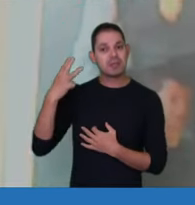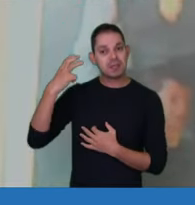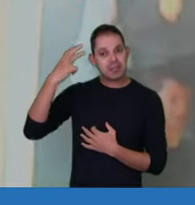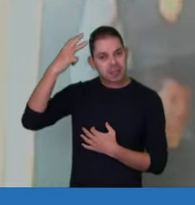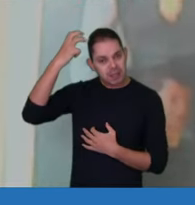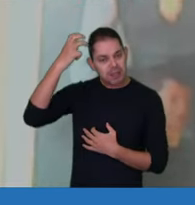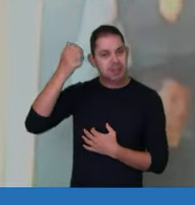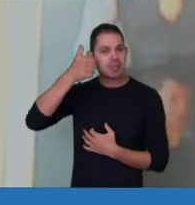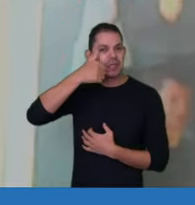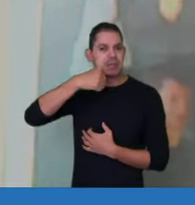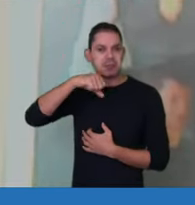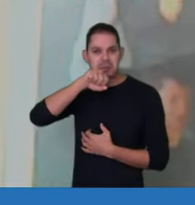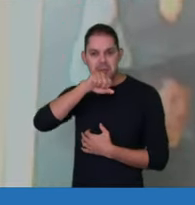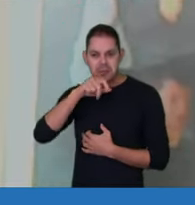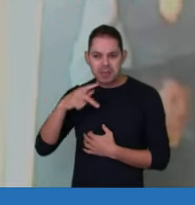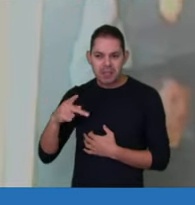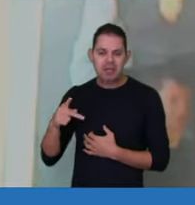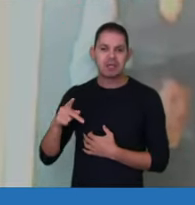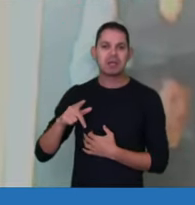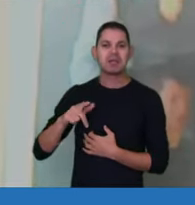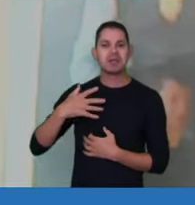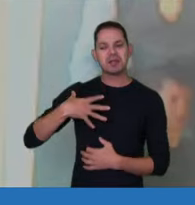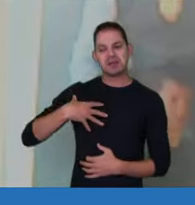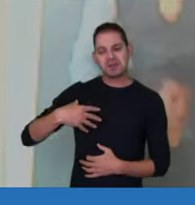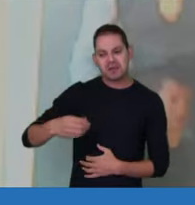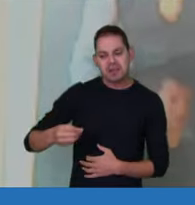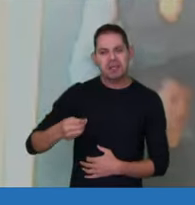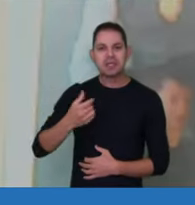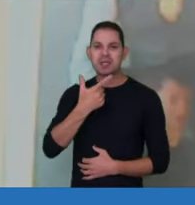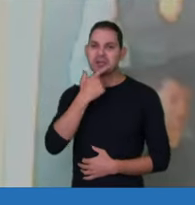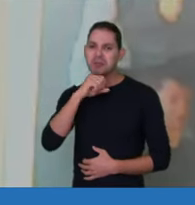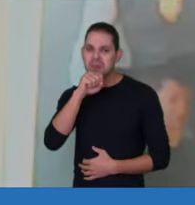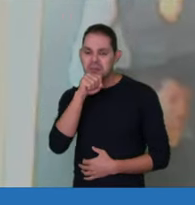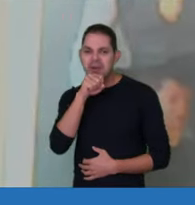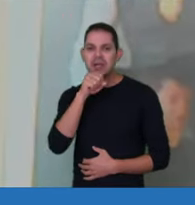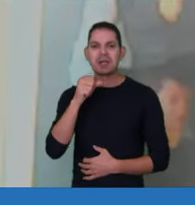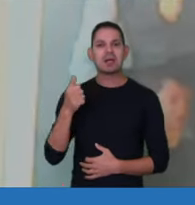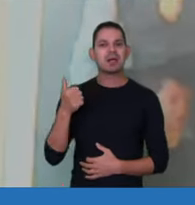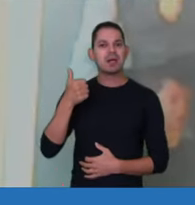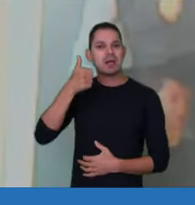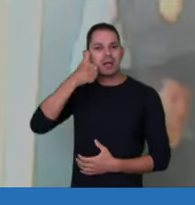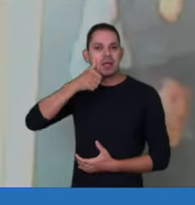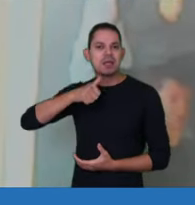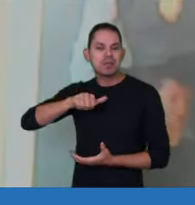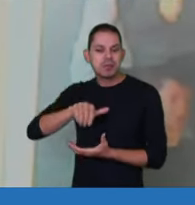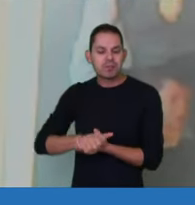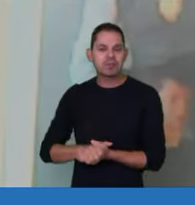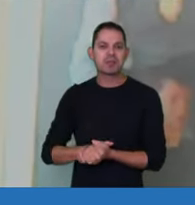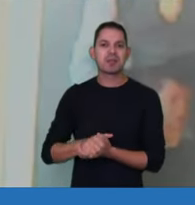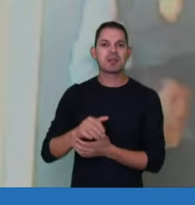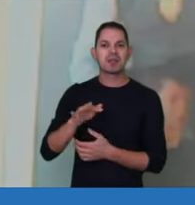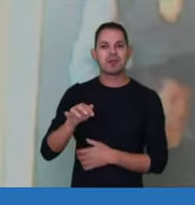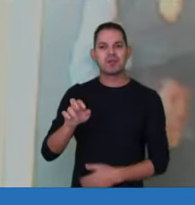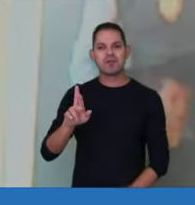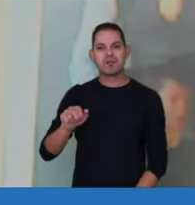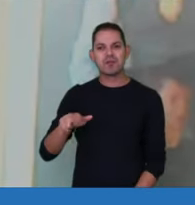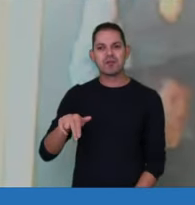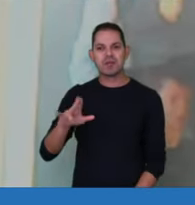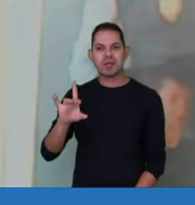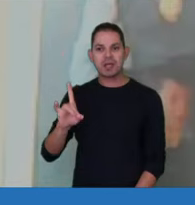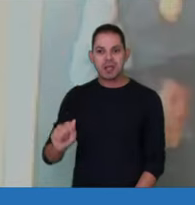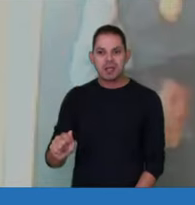Marinette, do Yara, seu Antônio, a dor da Mônica, a dor da Fernanda, não seja em